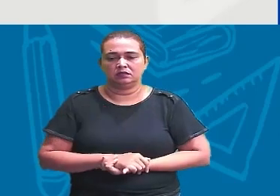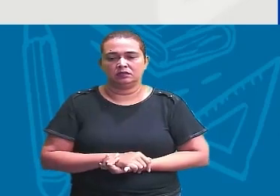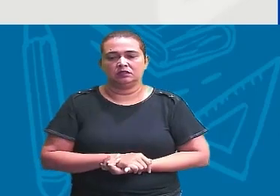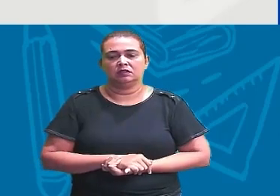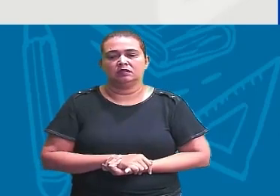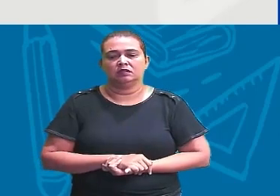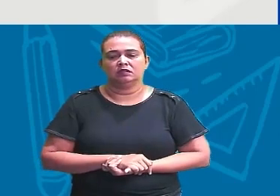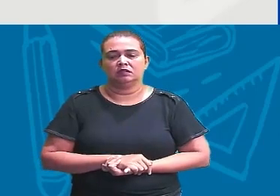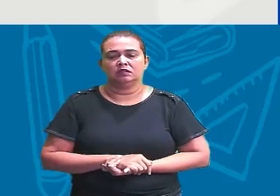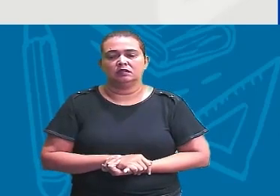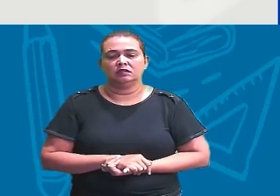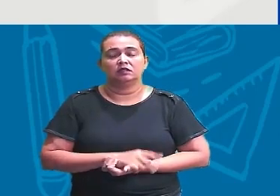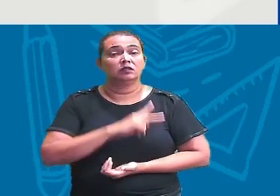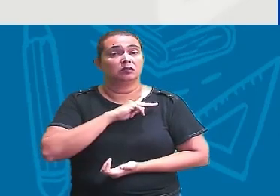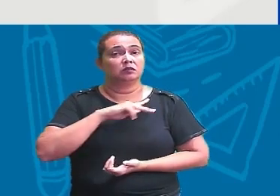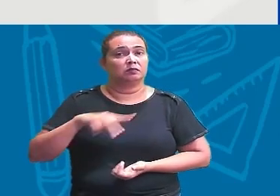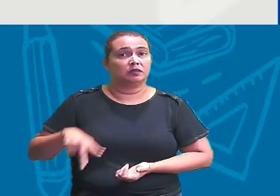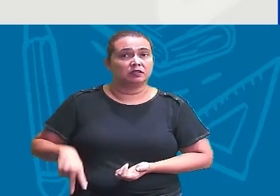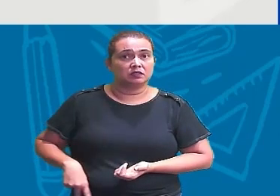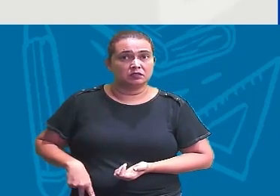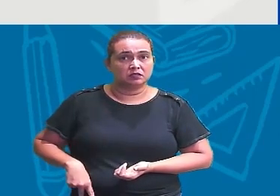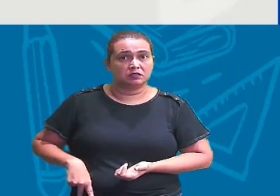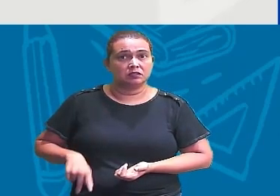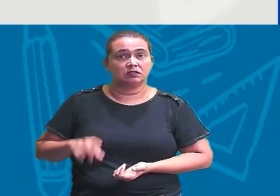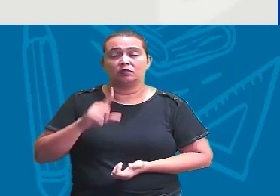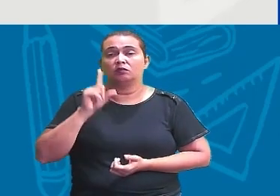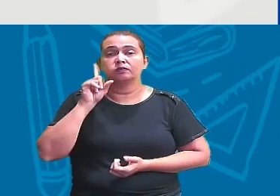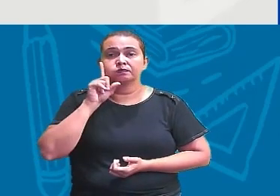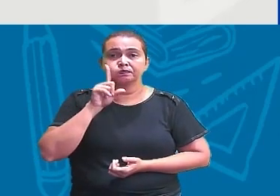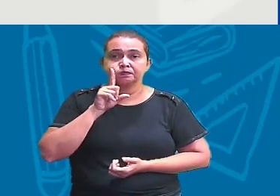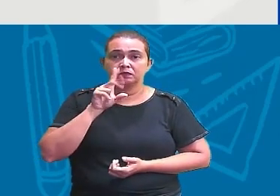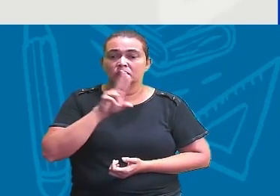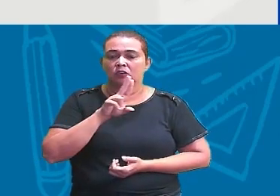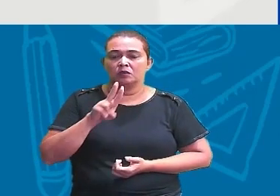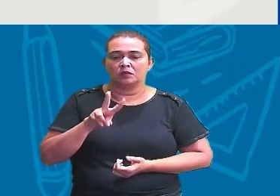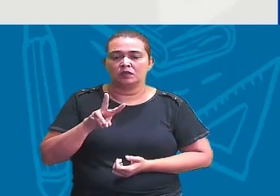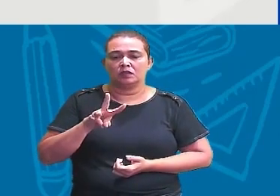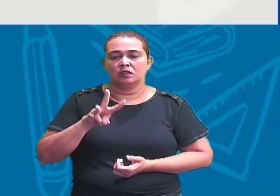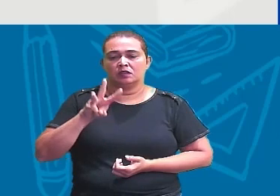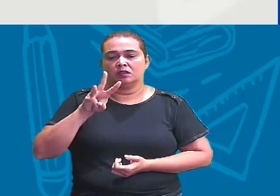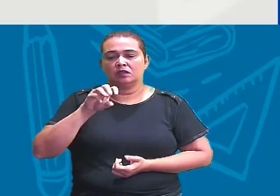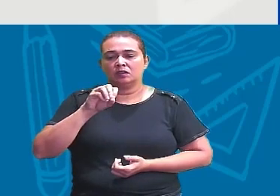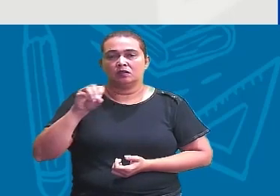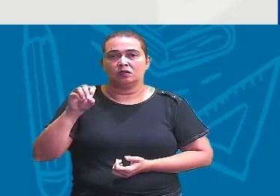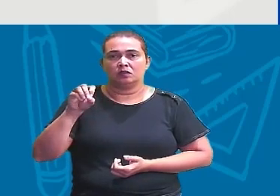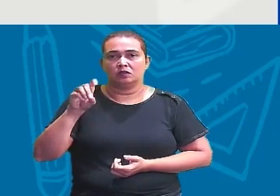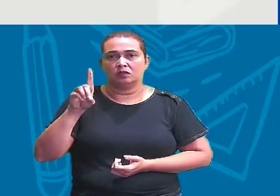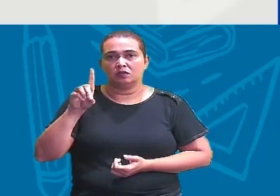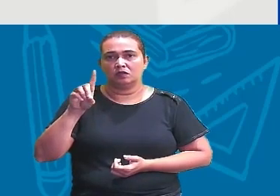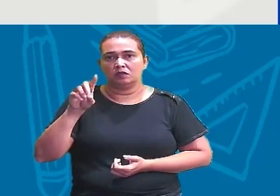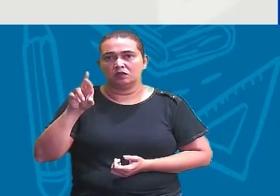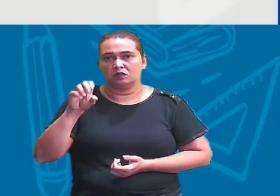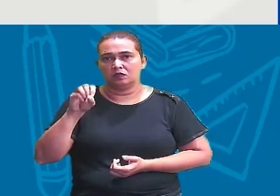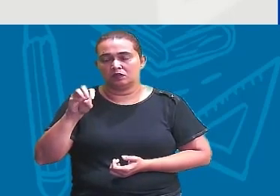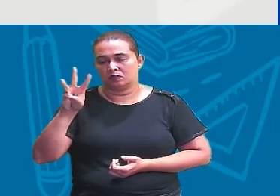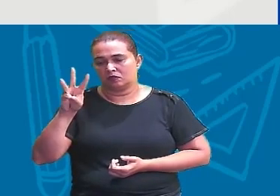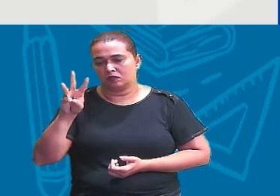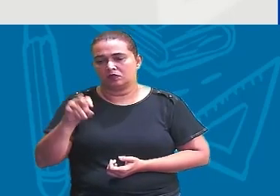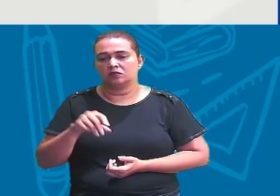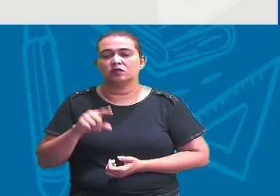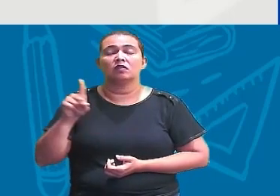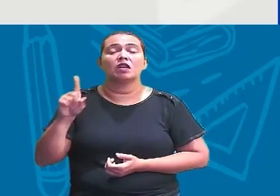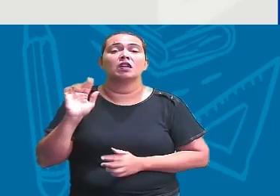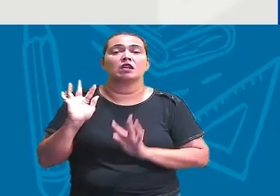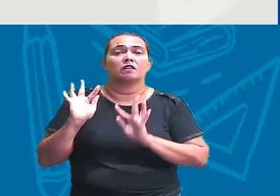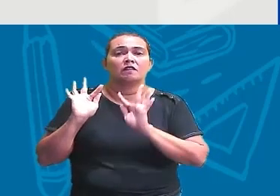O presidente dos Estados Unidos, chamado Woodrow Wilson, em 1918, depois do fim da guerra, ele vai levar